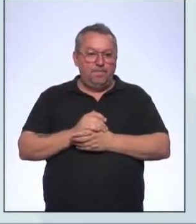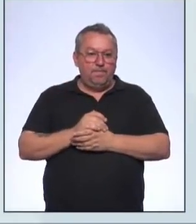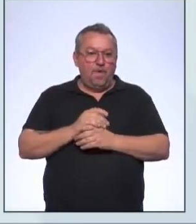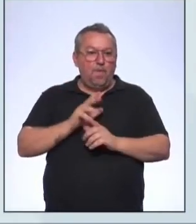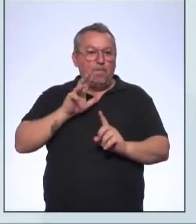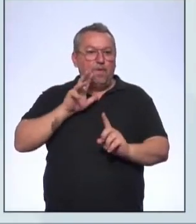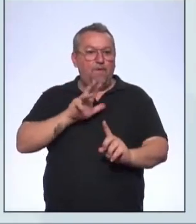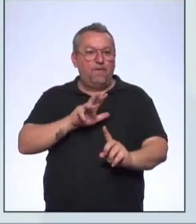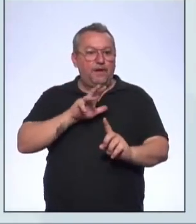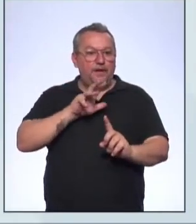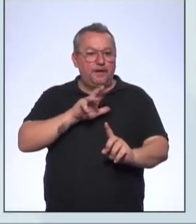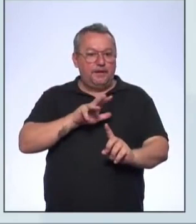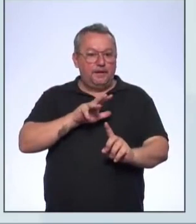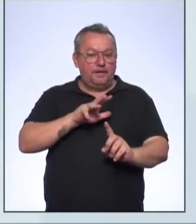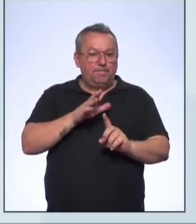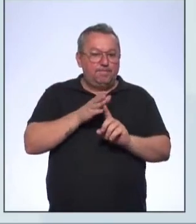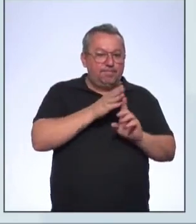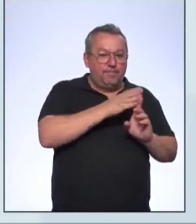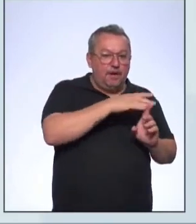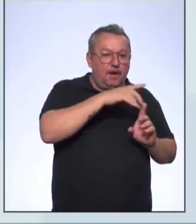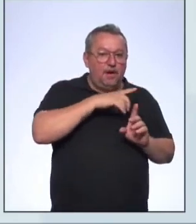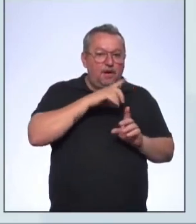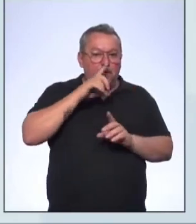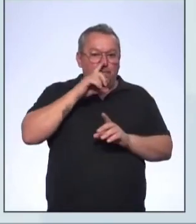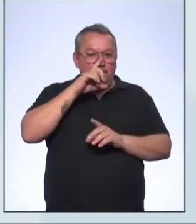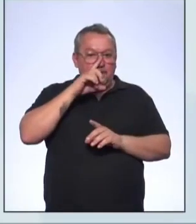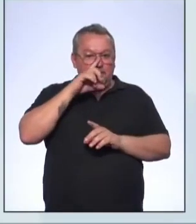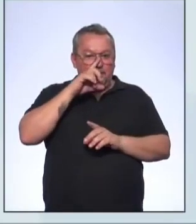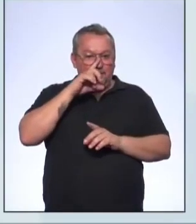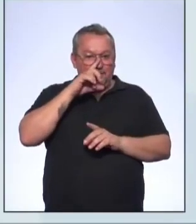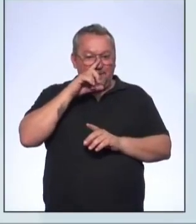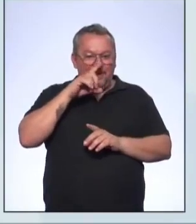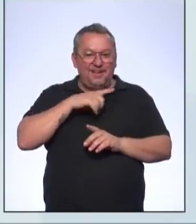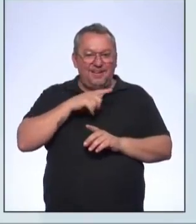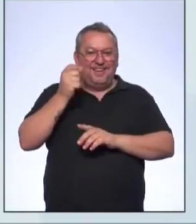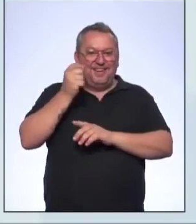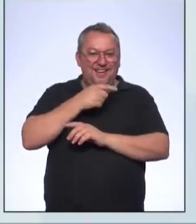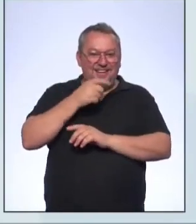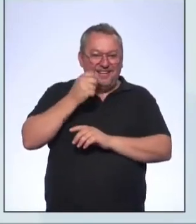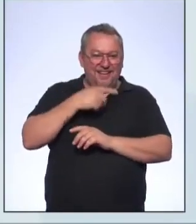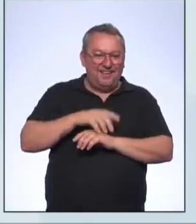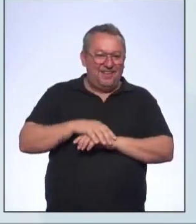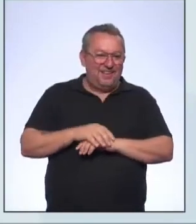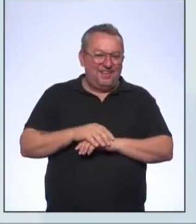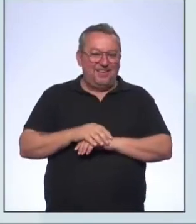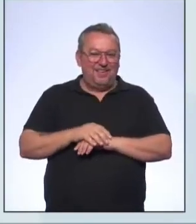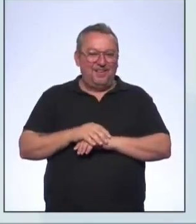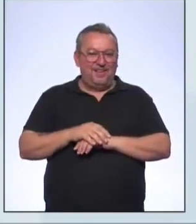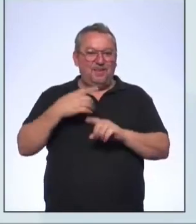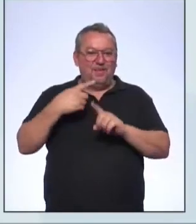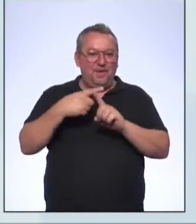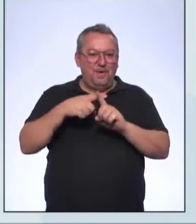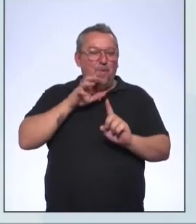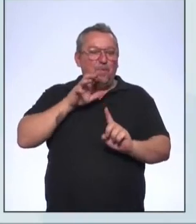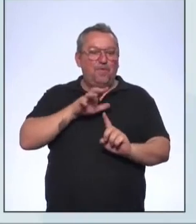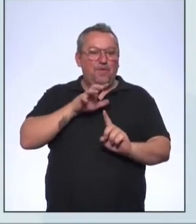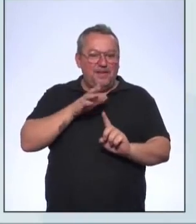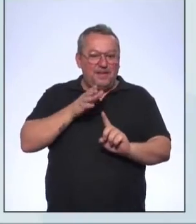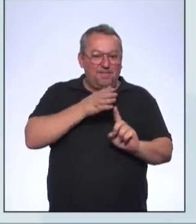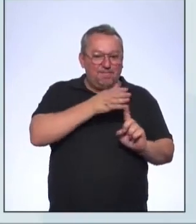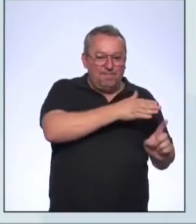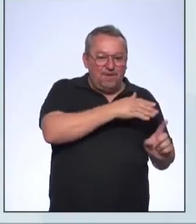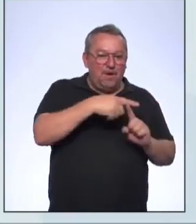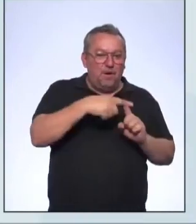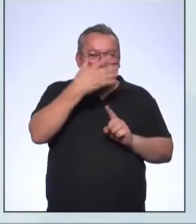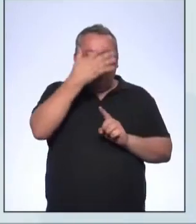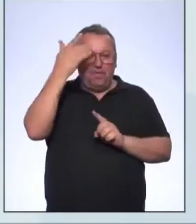profecias à parte, há um enorme perigo. Essa parte é até engraçada. Sim. Profecias à parte é ótimo. Por quê? Muitas